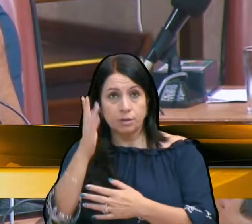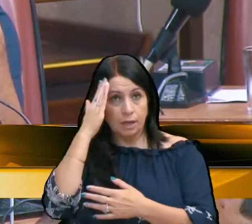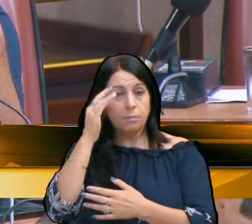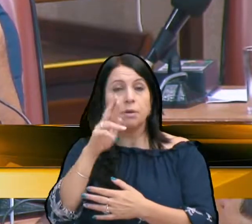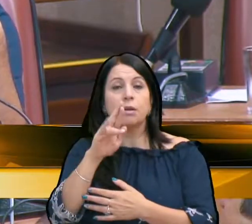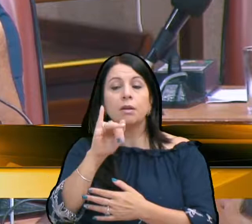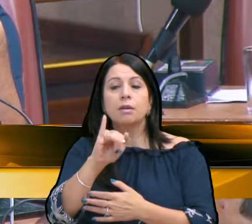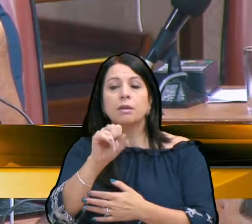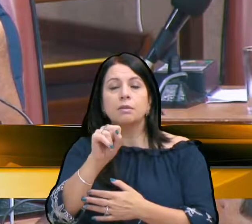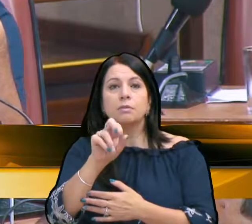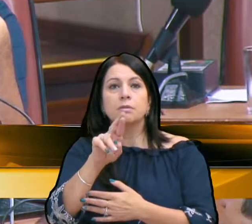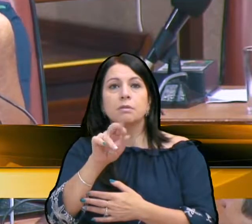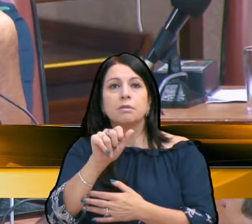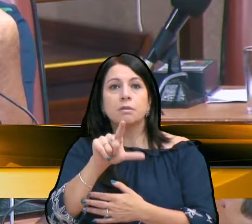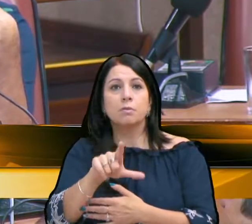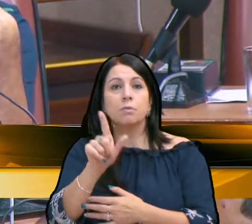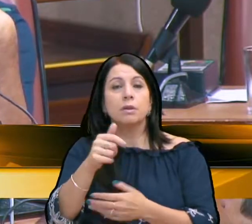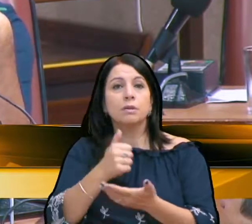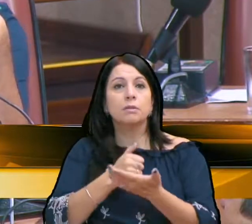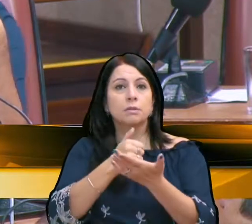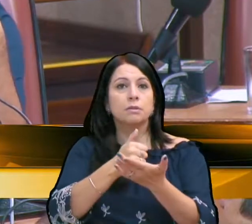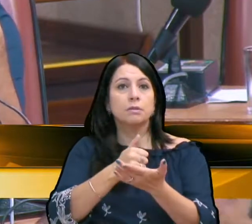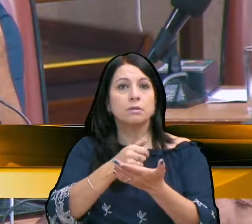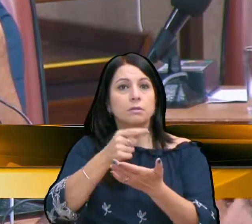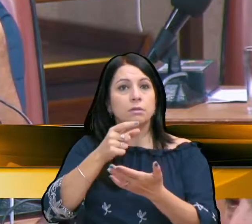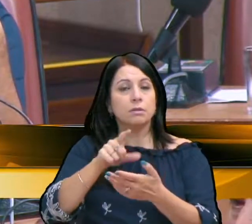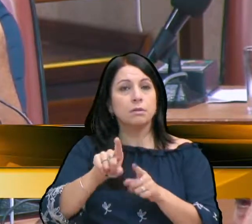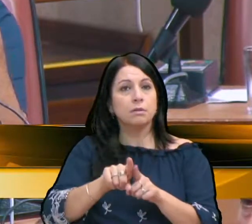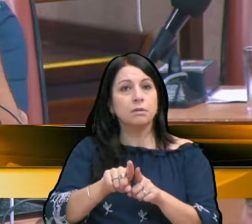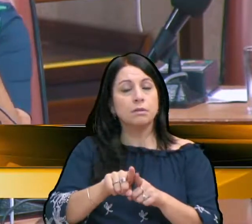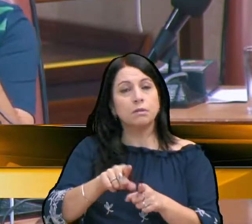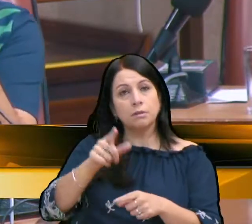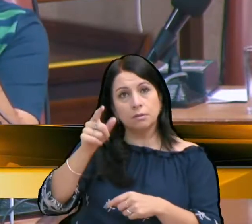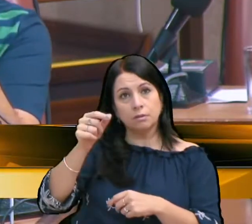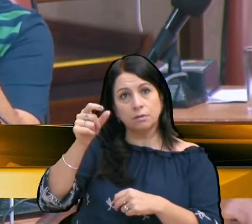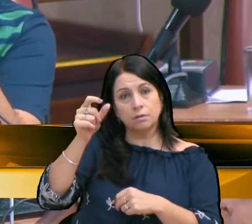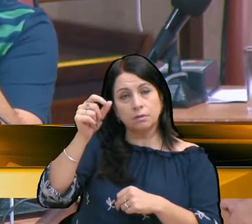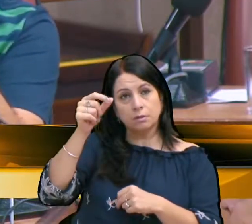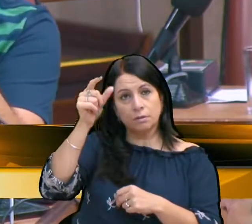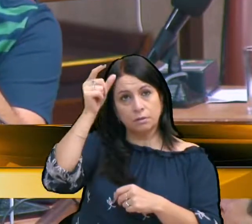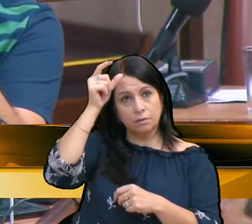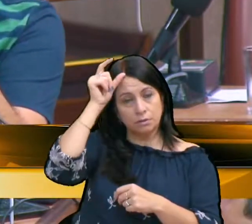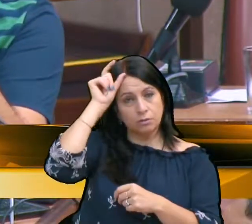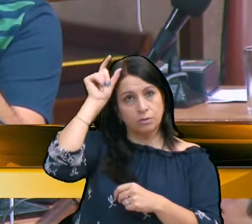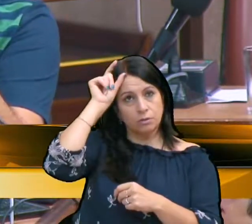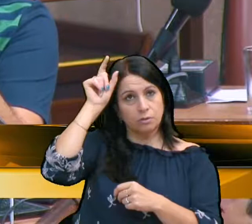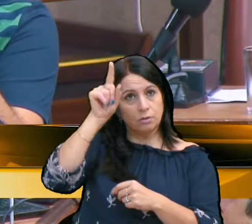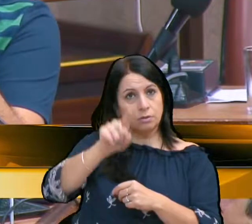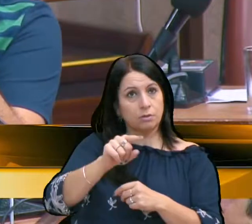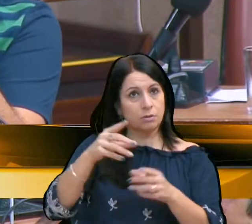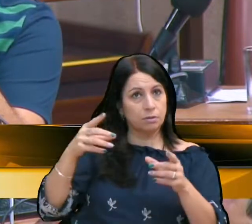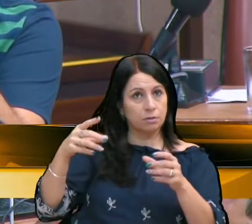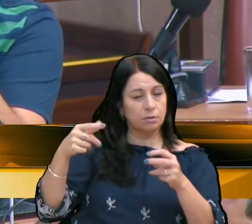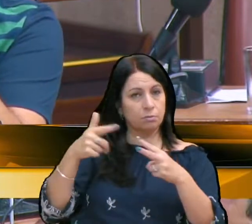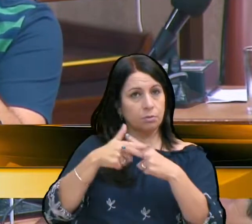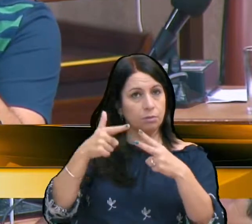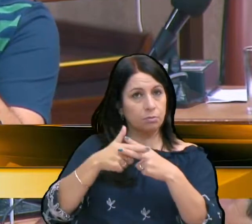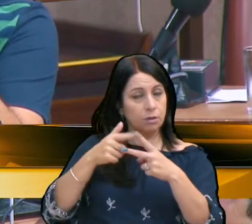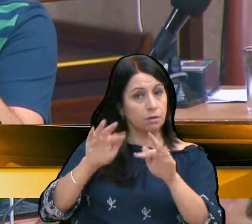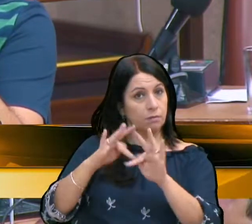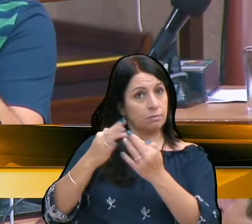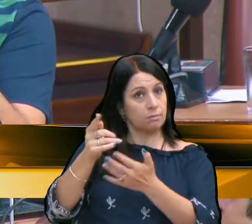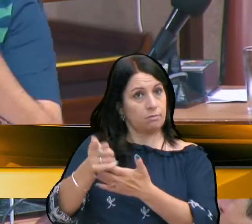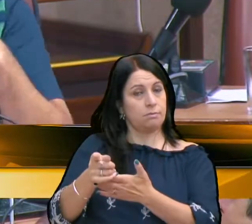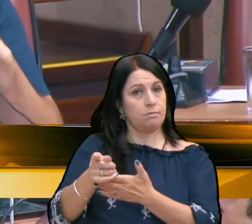Israel? Veja bem, é assessor do Chico Guerra. E tem uma briga em família ali. Tem uma briga em